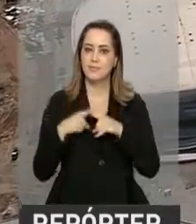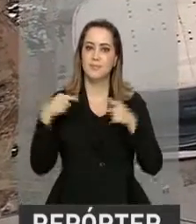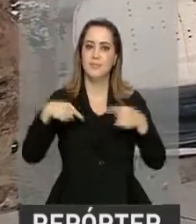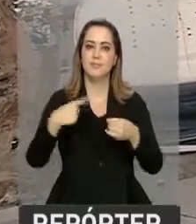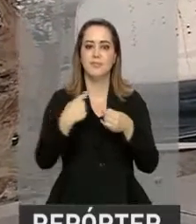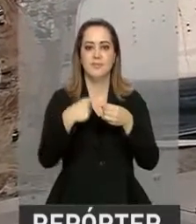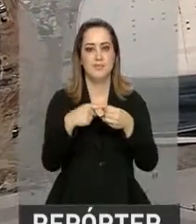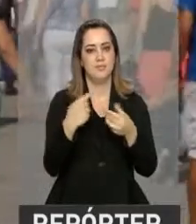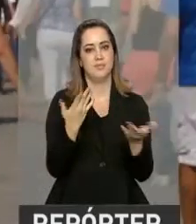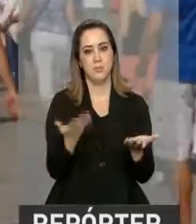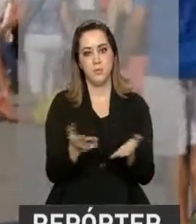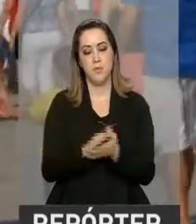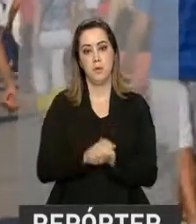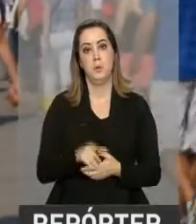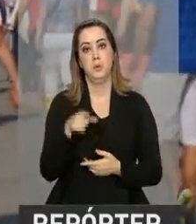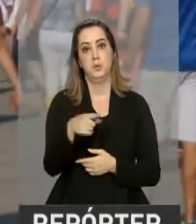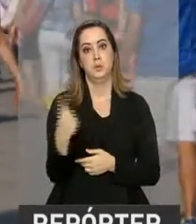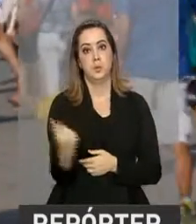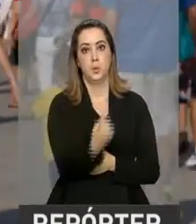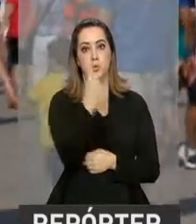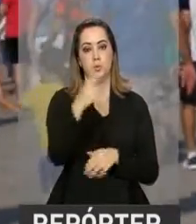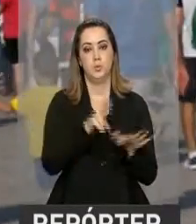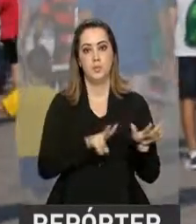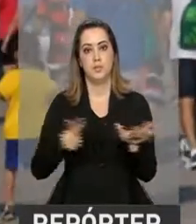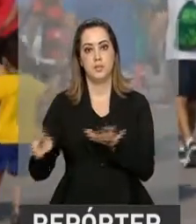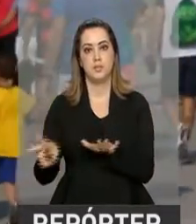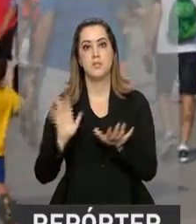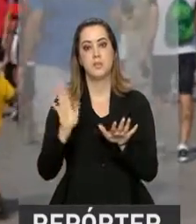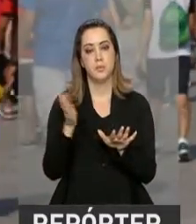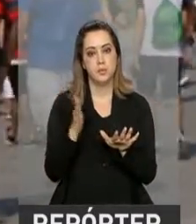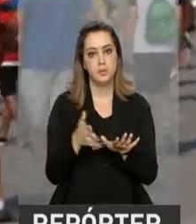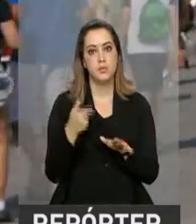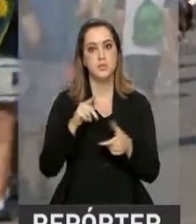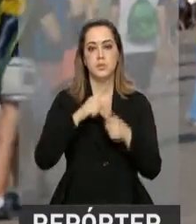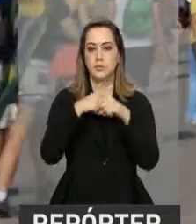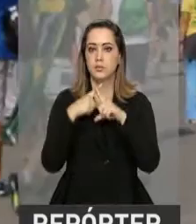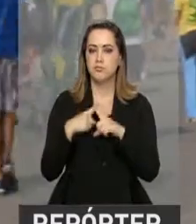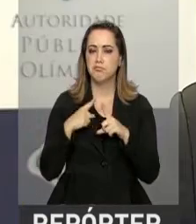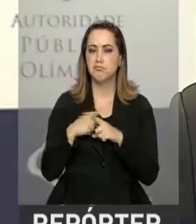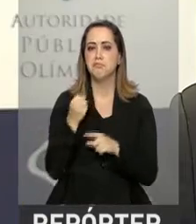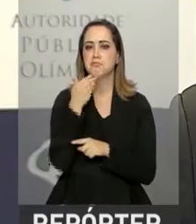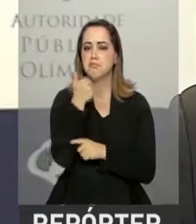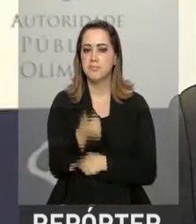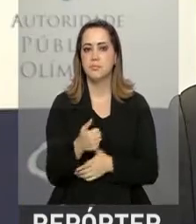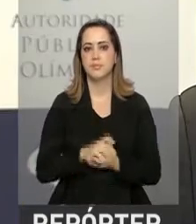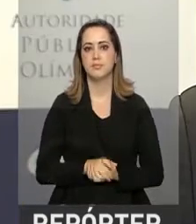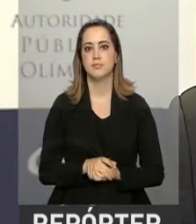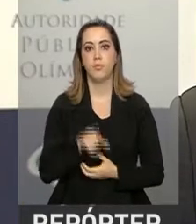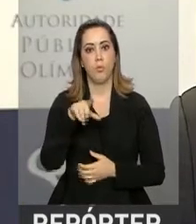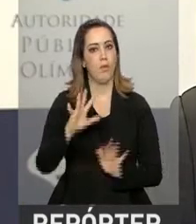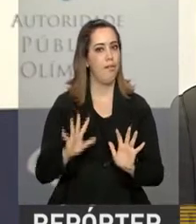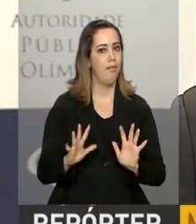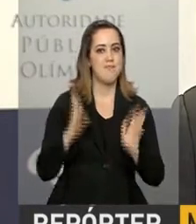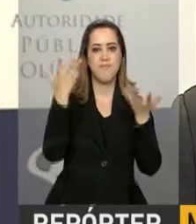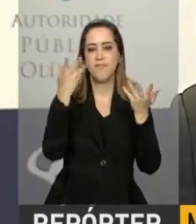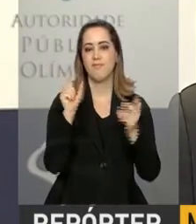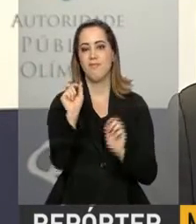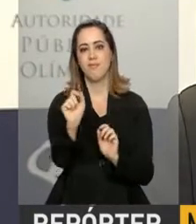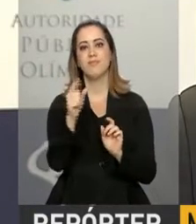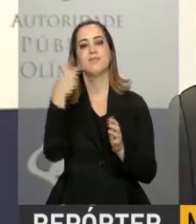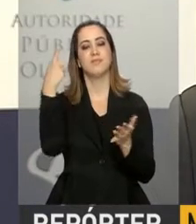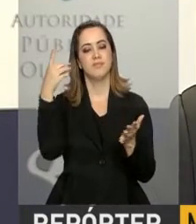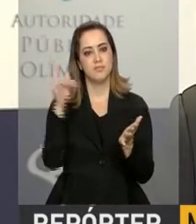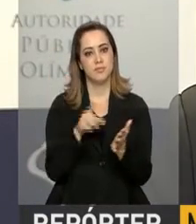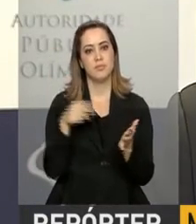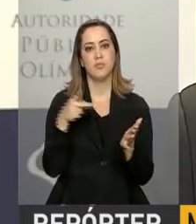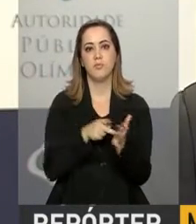arenas esportivas. E com uma semana de competição, o balanço é positivo. Ela está sendo um sucesso pleno e